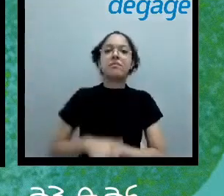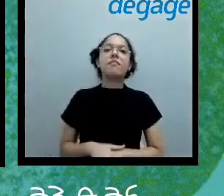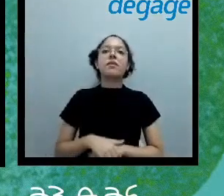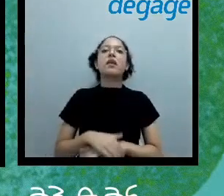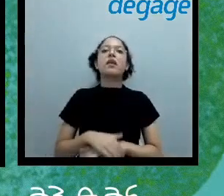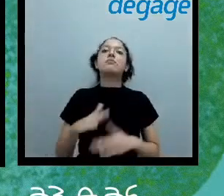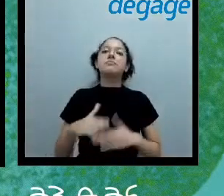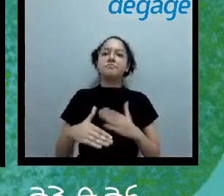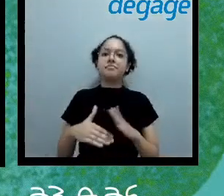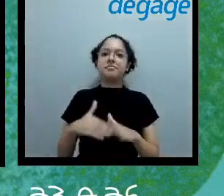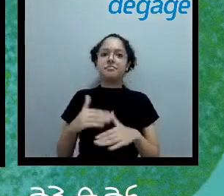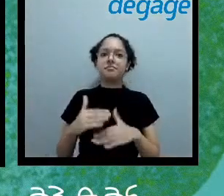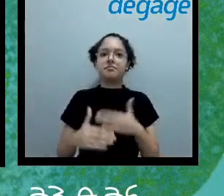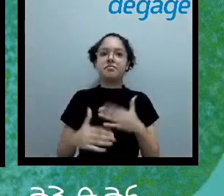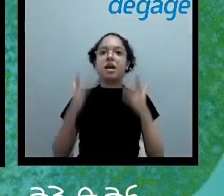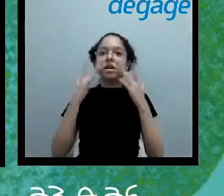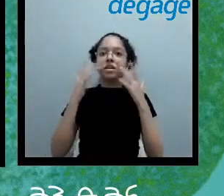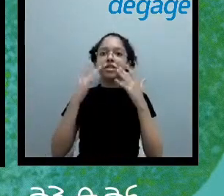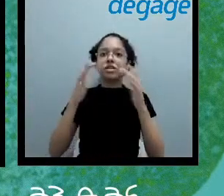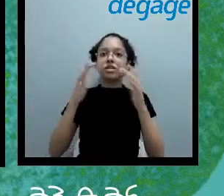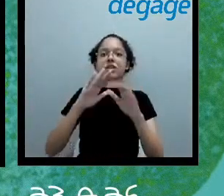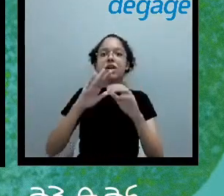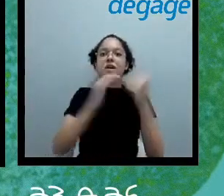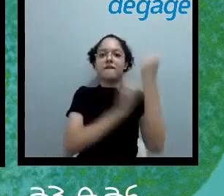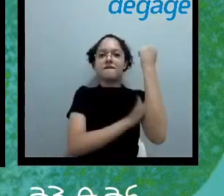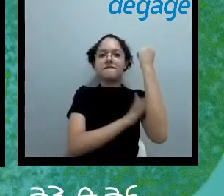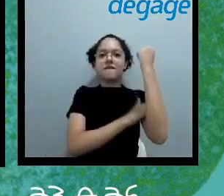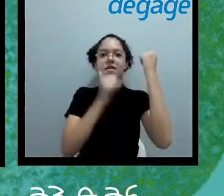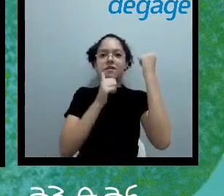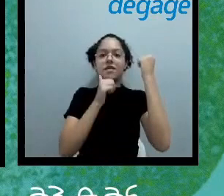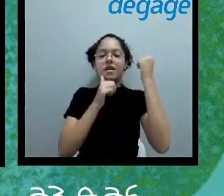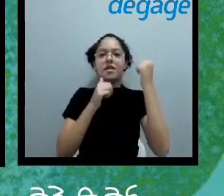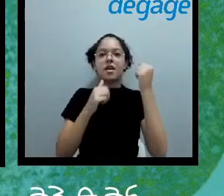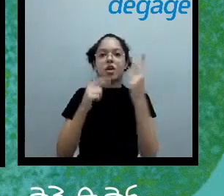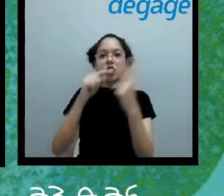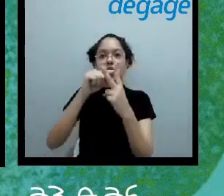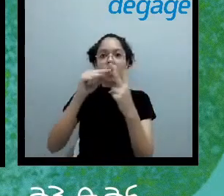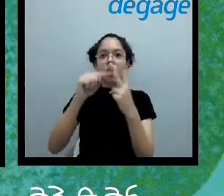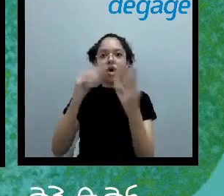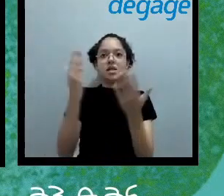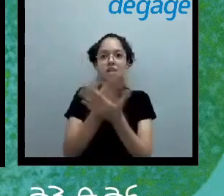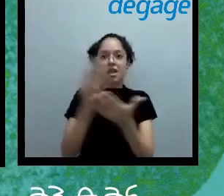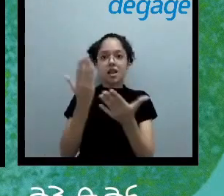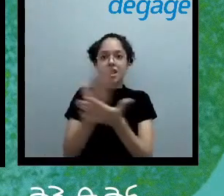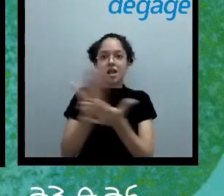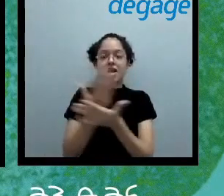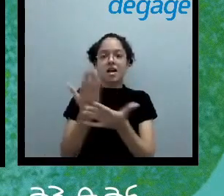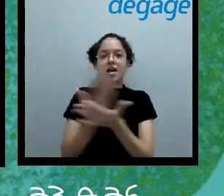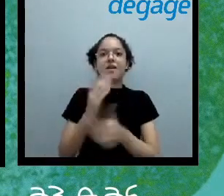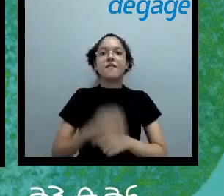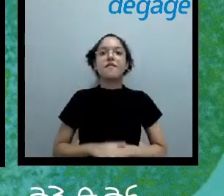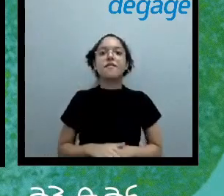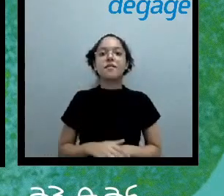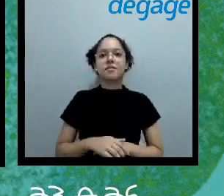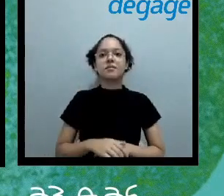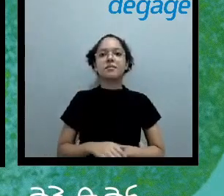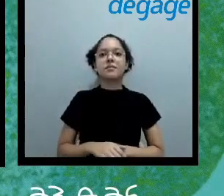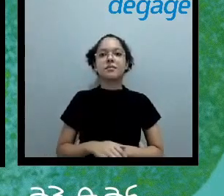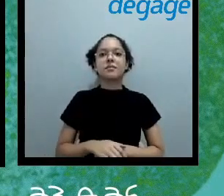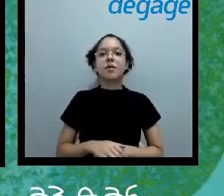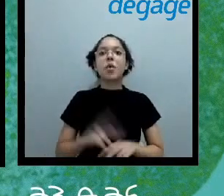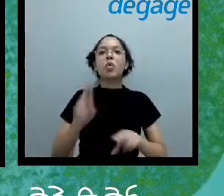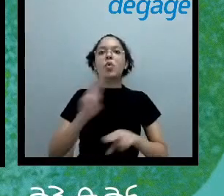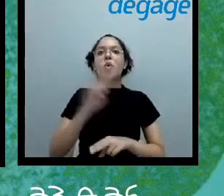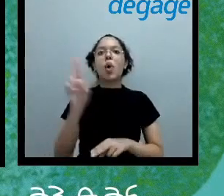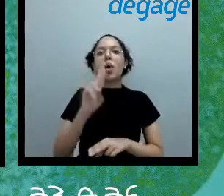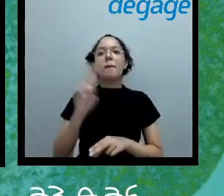Feminista com elas, eu levei dois livros da Chimamanda Ngozi Adichie, que é Sejamos Todas Feministas e Para